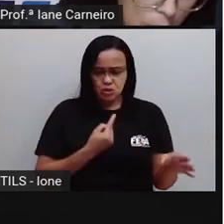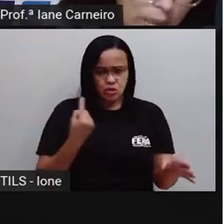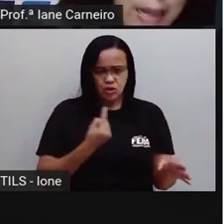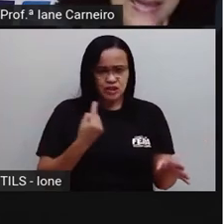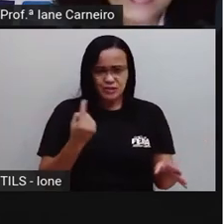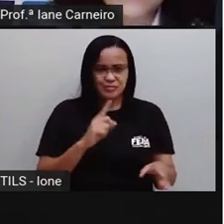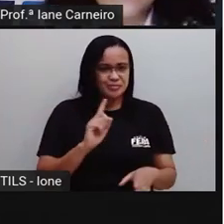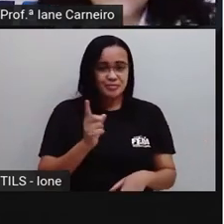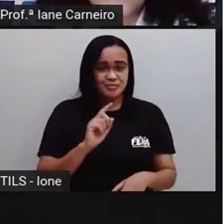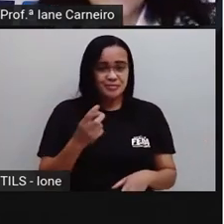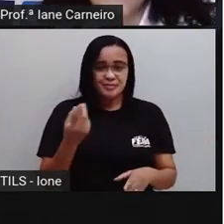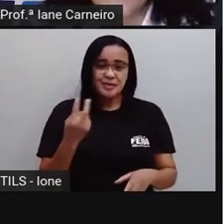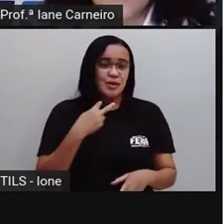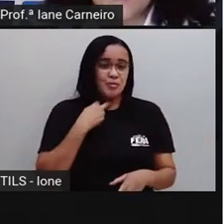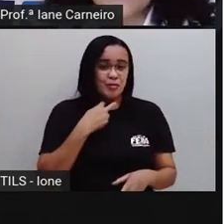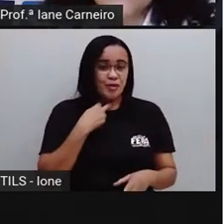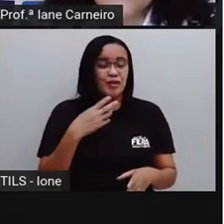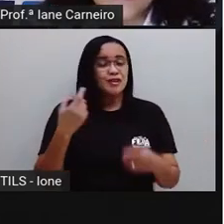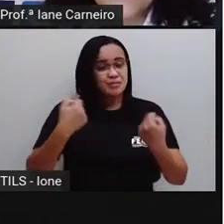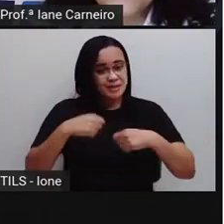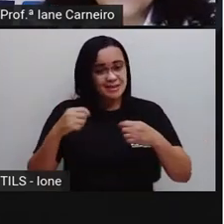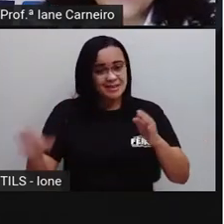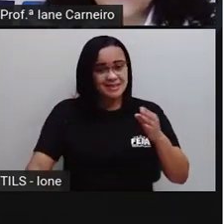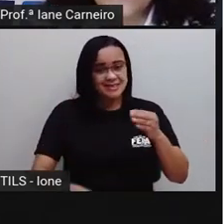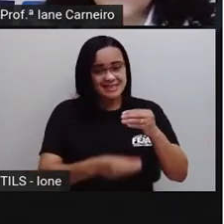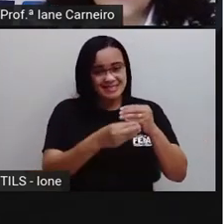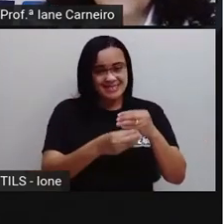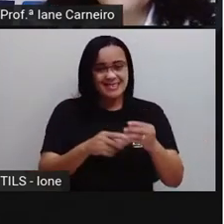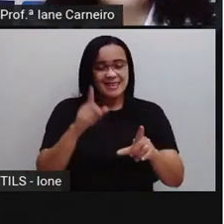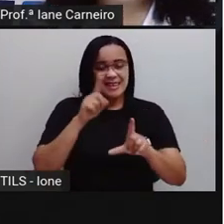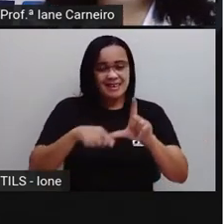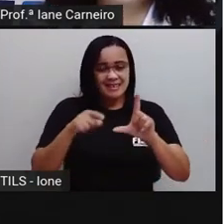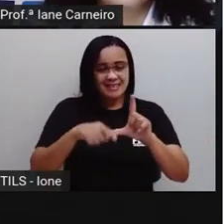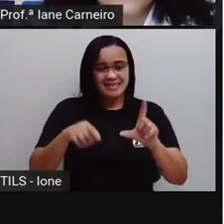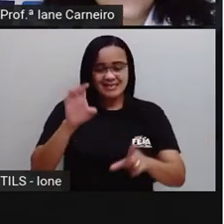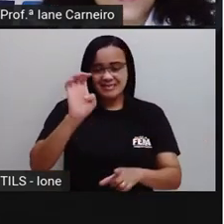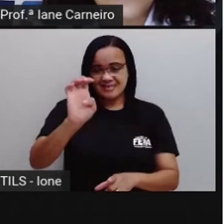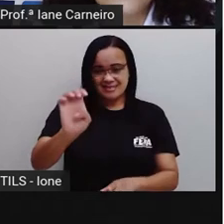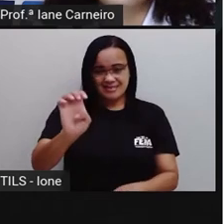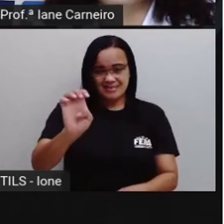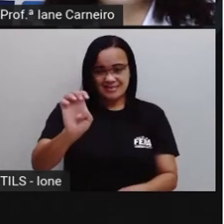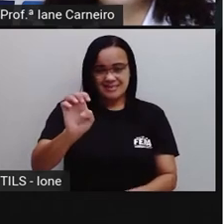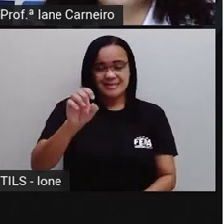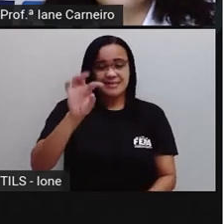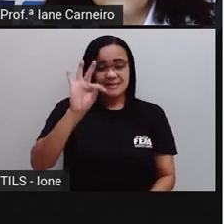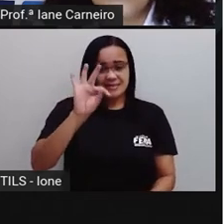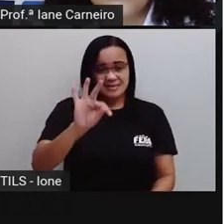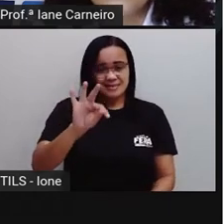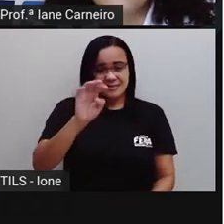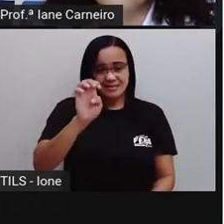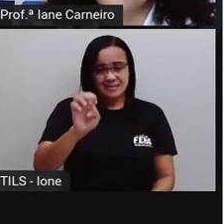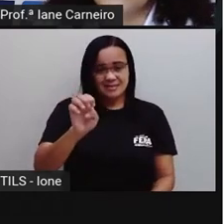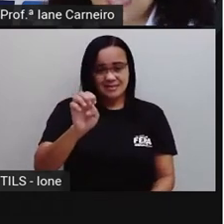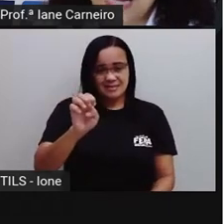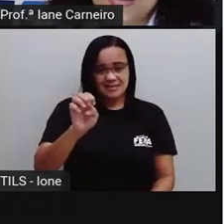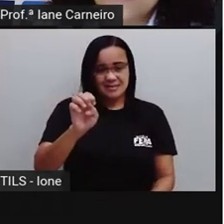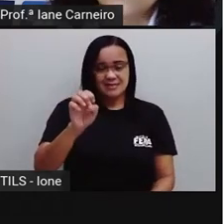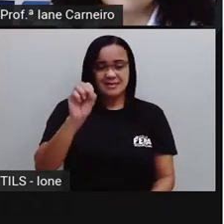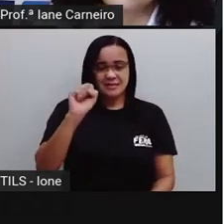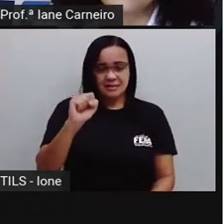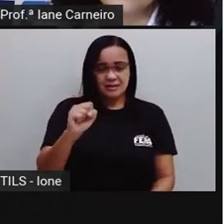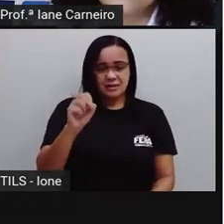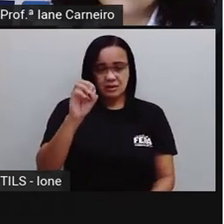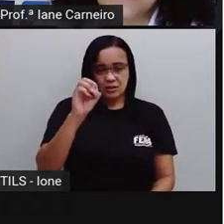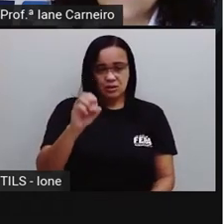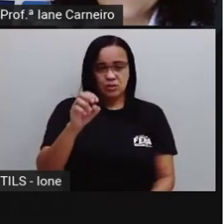ela tem que colocar a letra é certo vou mulher agora ó até dou lá